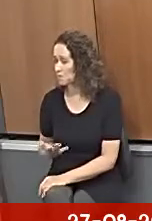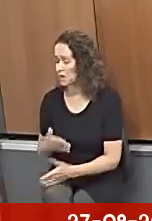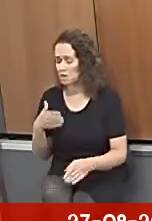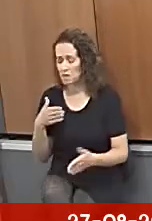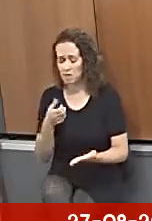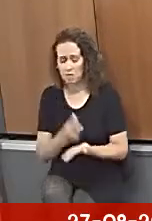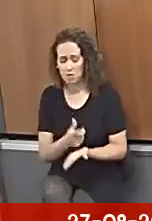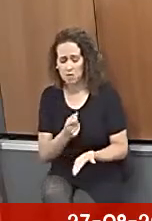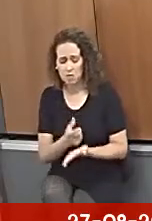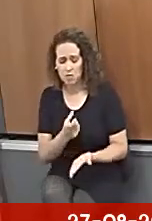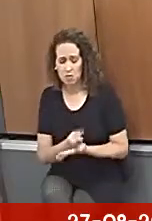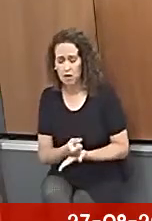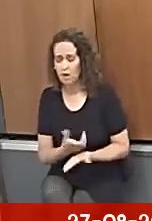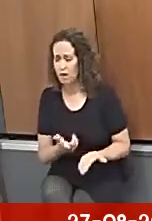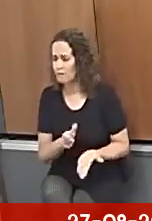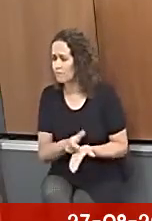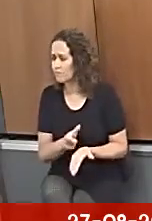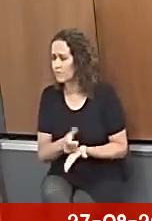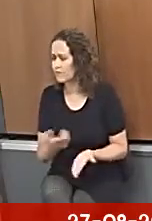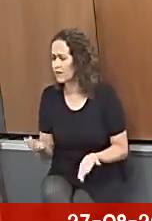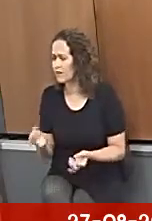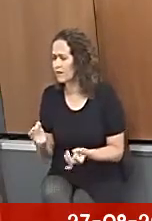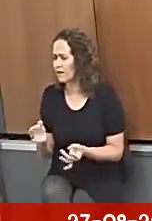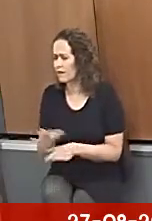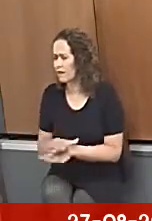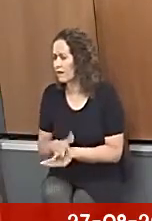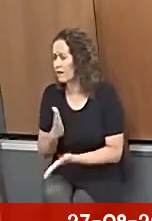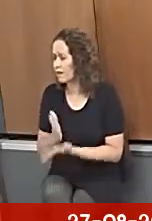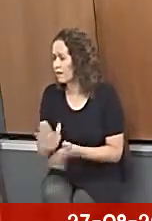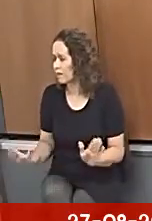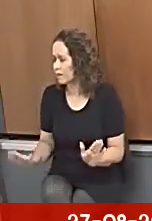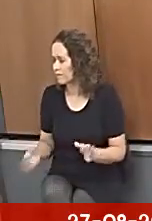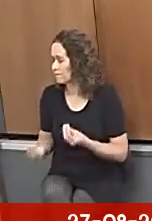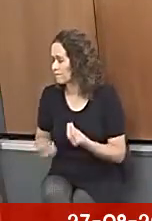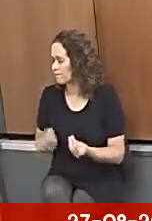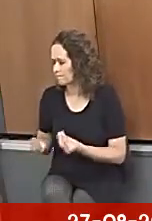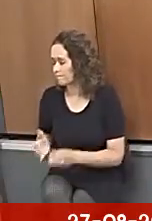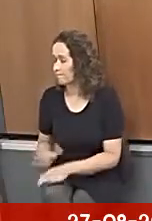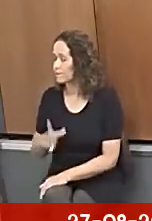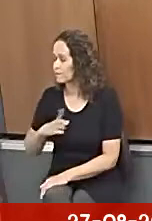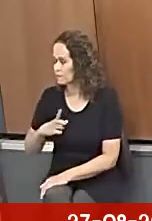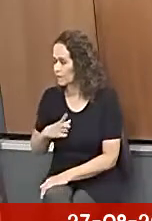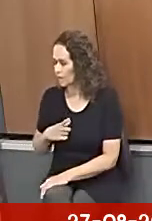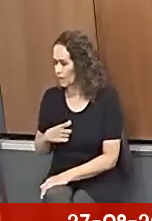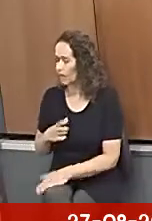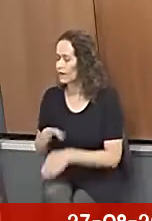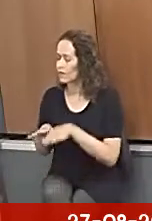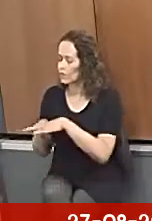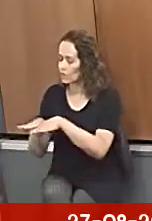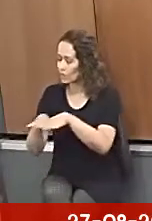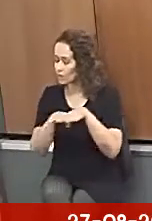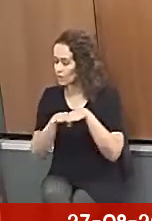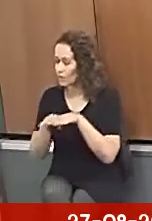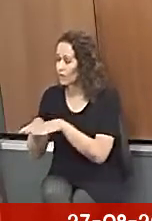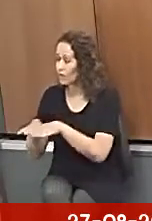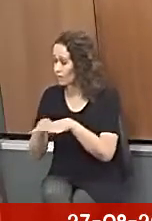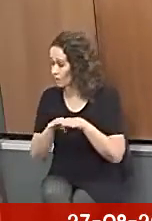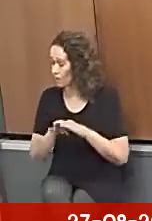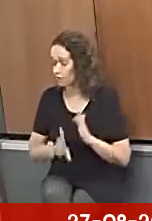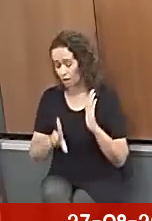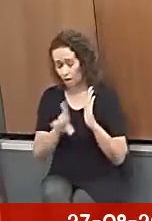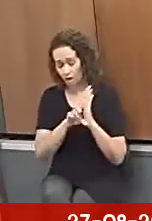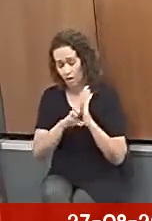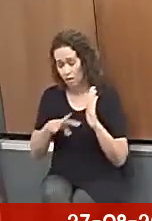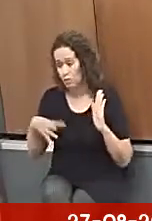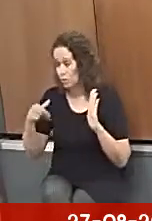a gente nós temos um princípio constitucional da igualdade todos são iguais perante a lei